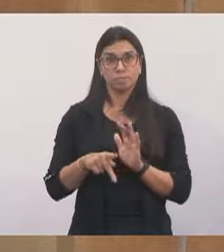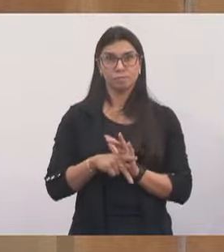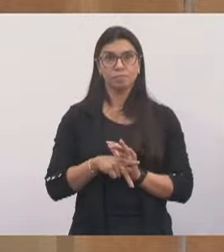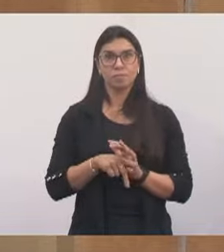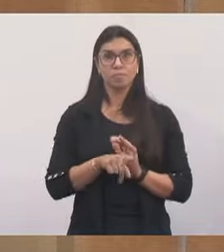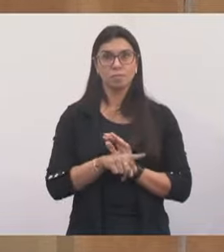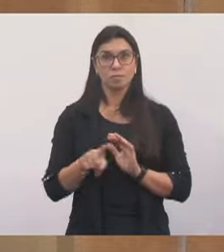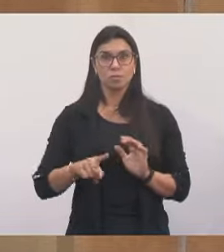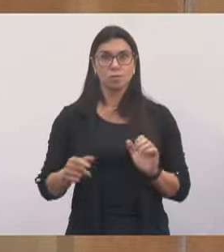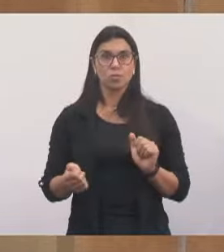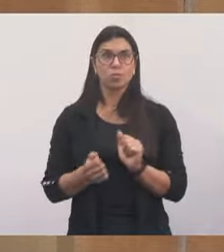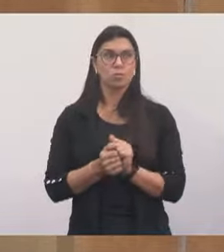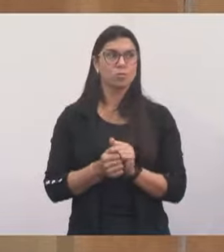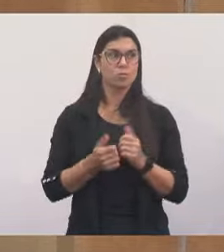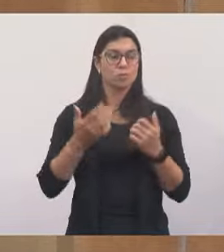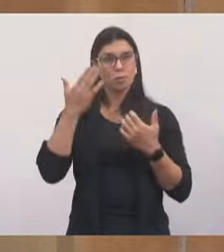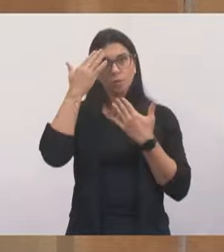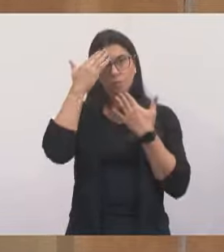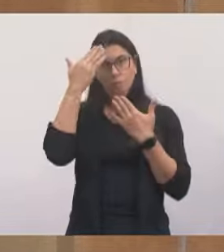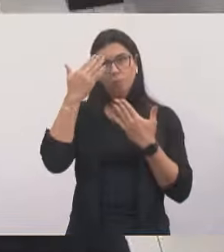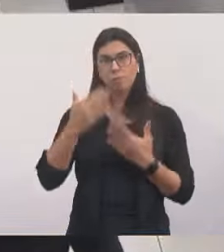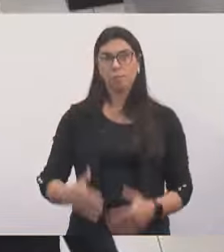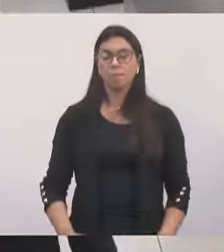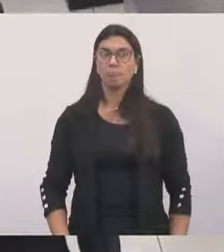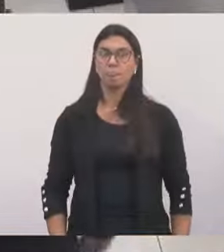e o poder público. Muito obrigado.